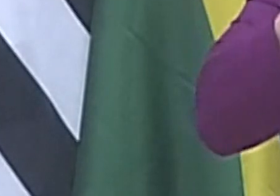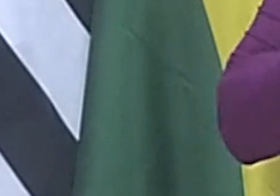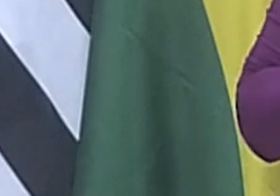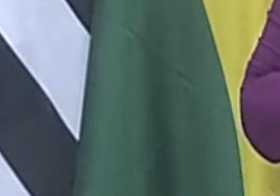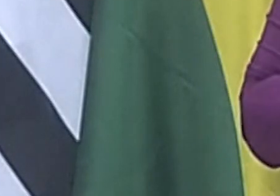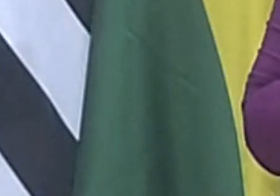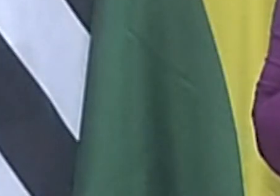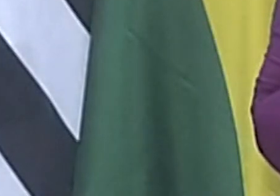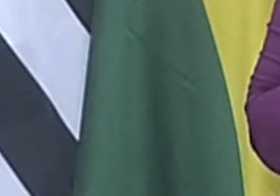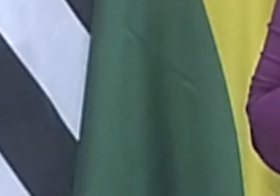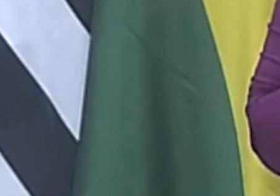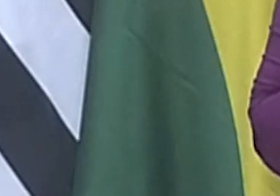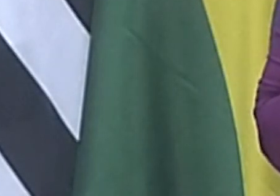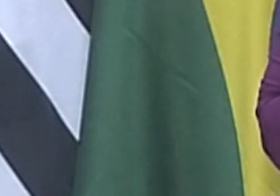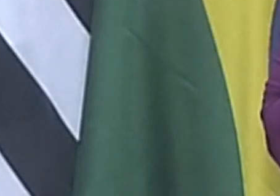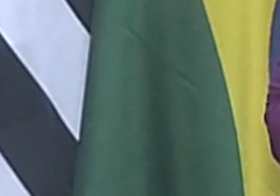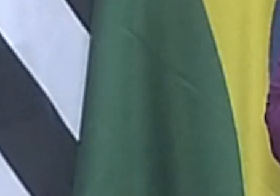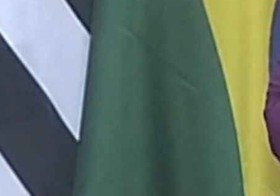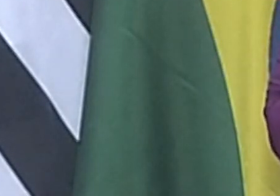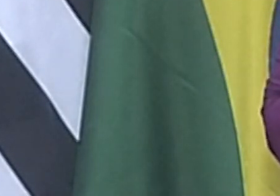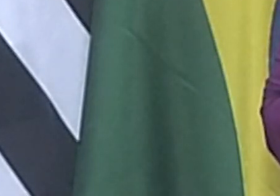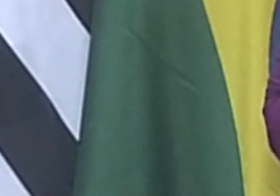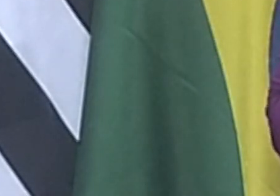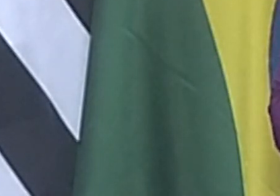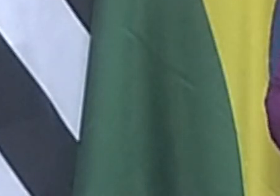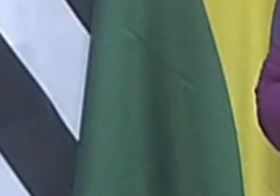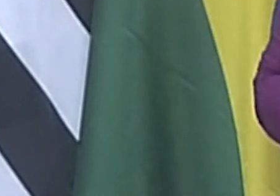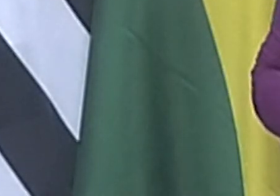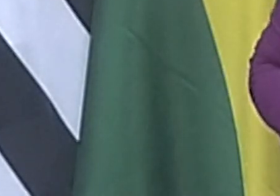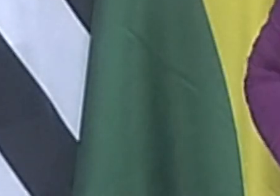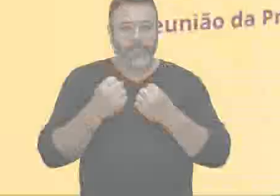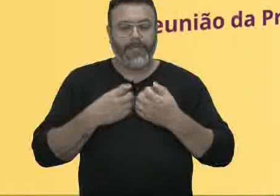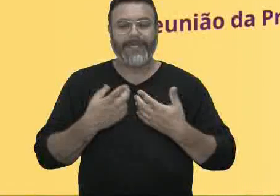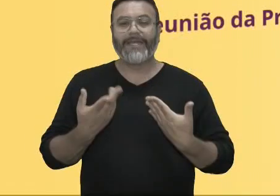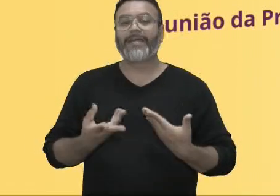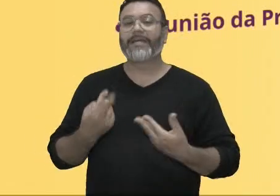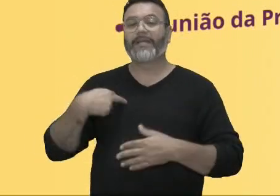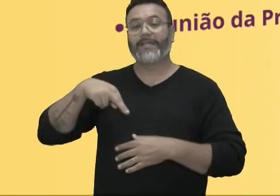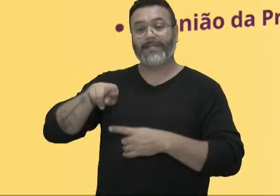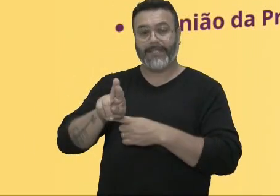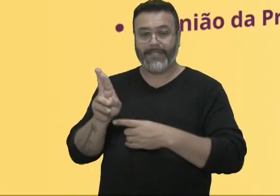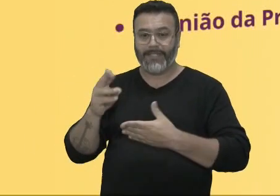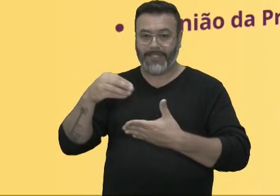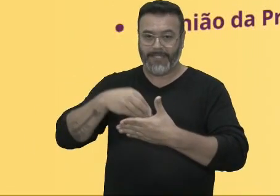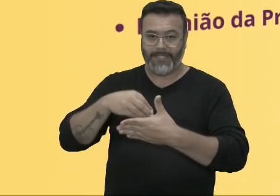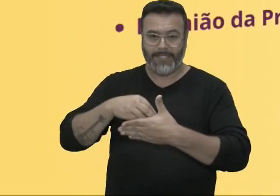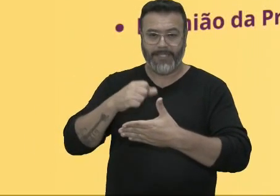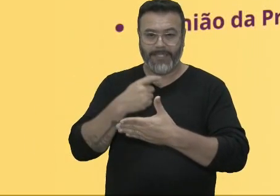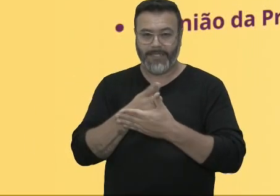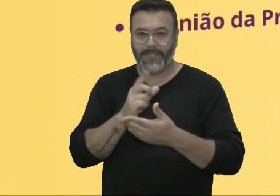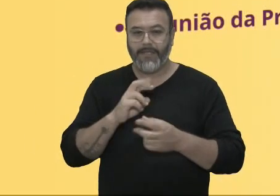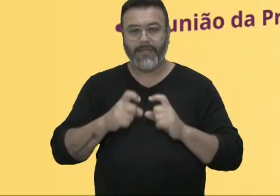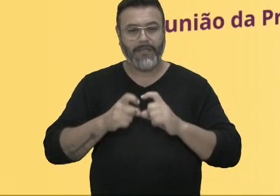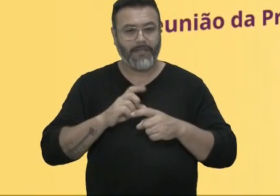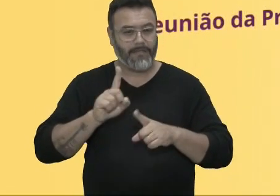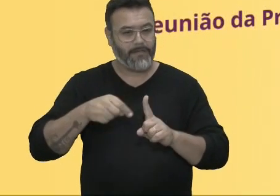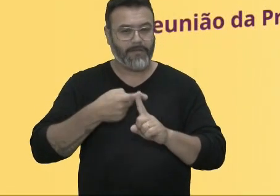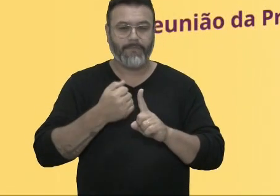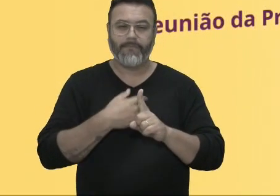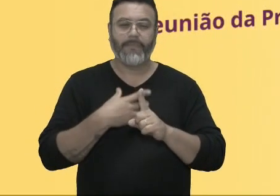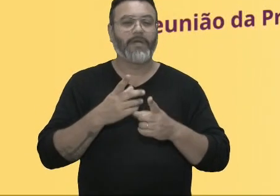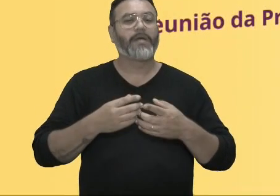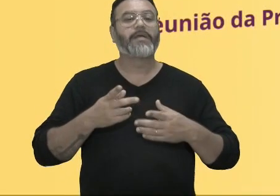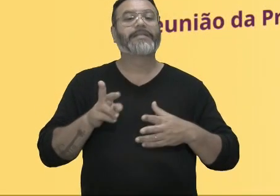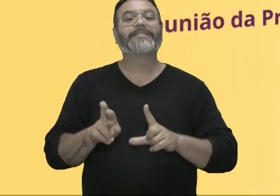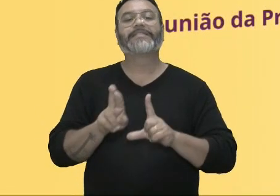Lilás, movimento para a prevenção e enfrentamento da violência contra a mulher. Tivemos mais uma reunião da Procuradoria da Mulher para pensar o